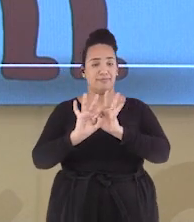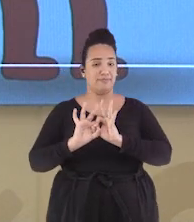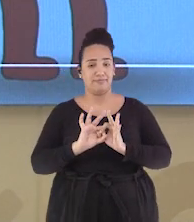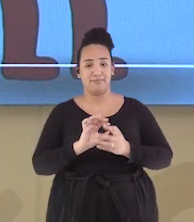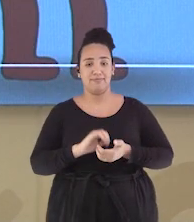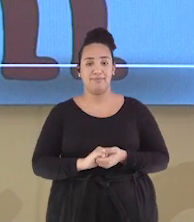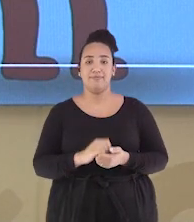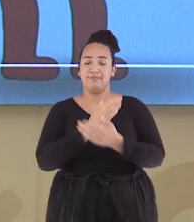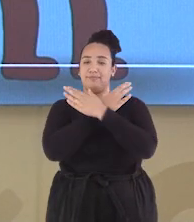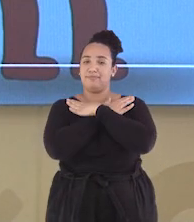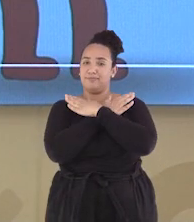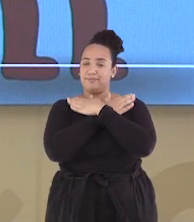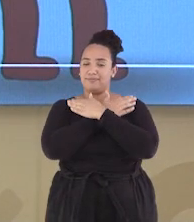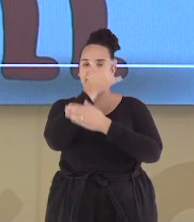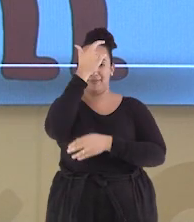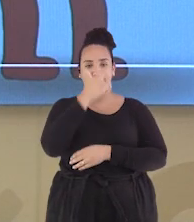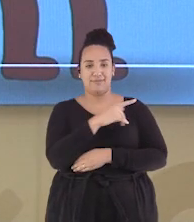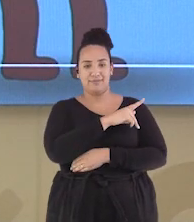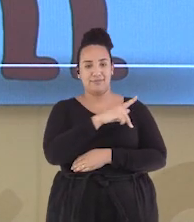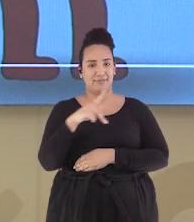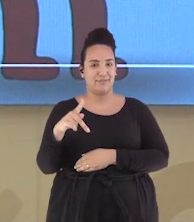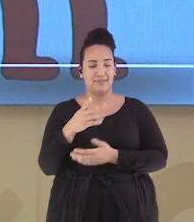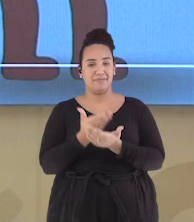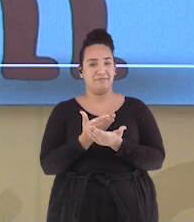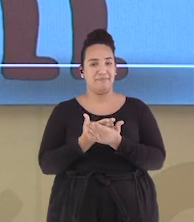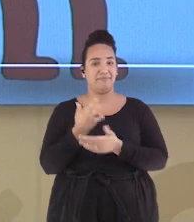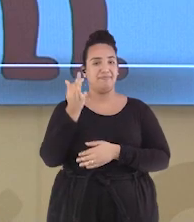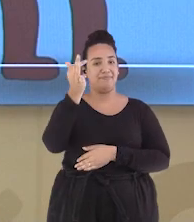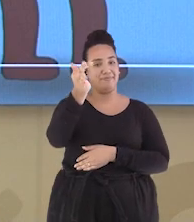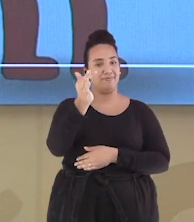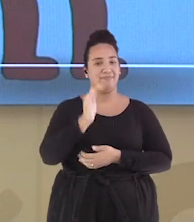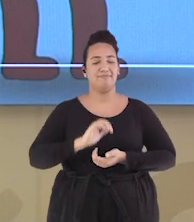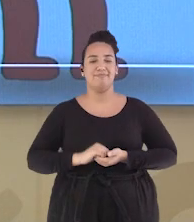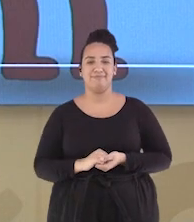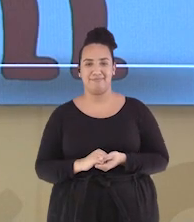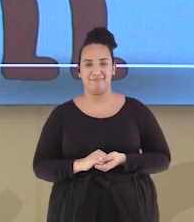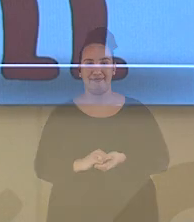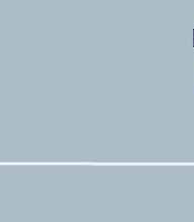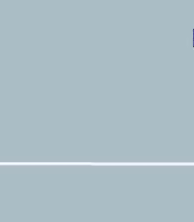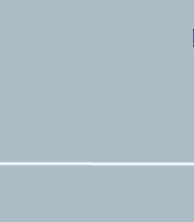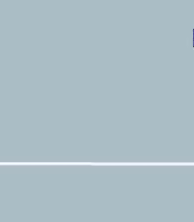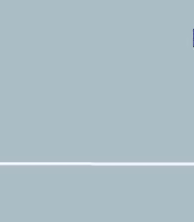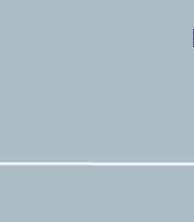estamos juntos. Um forte abraço do professor Antônio e até o nosso próximo encontro.